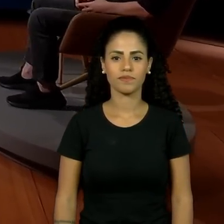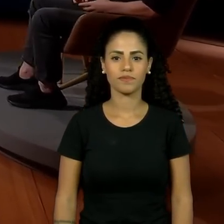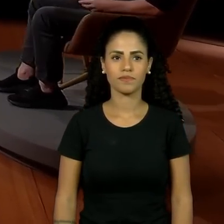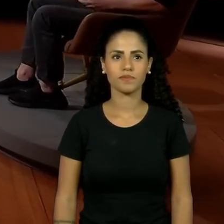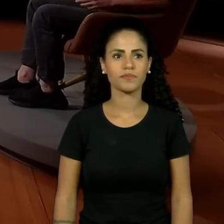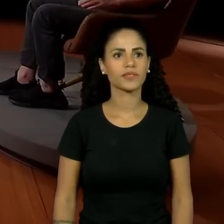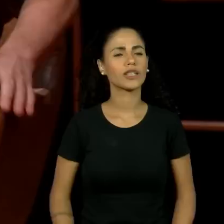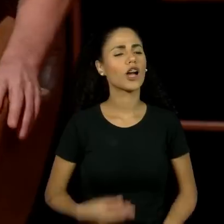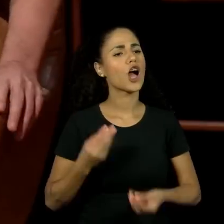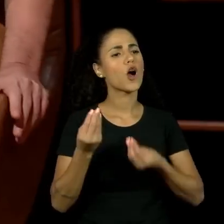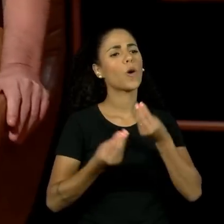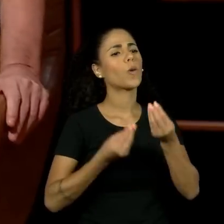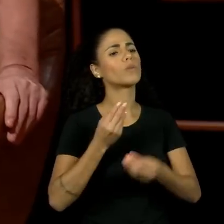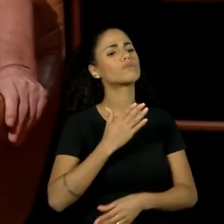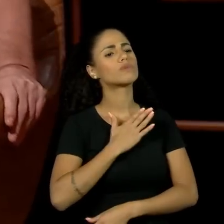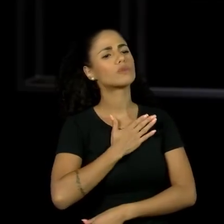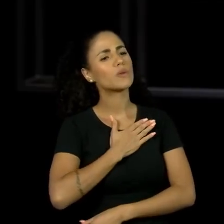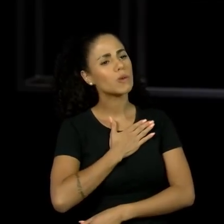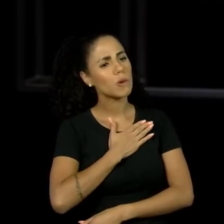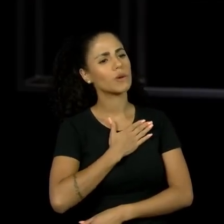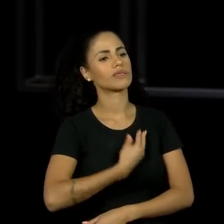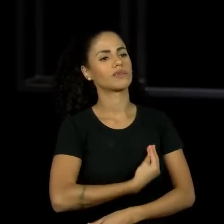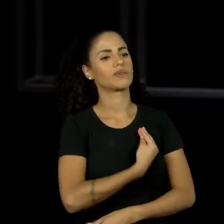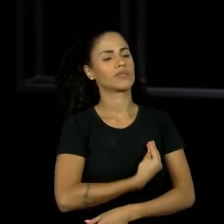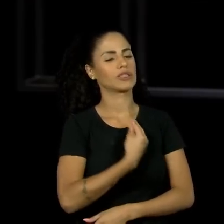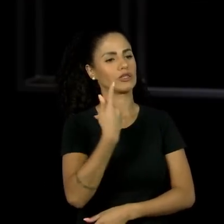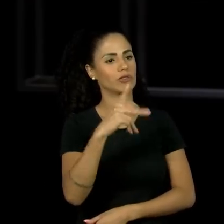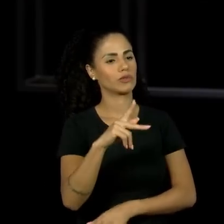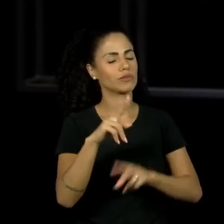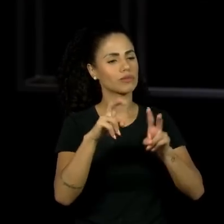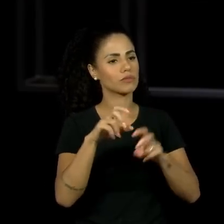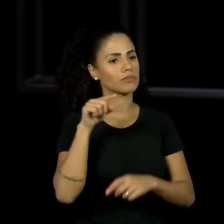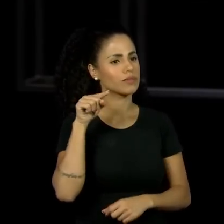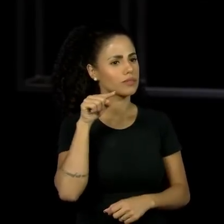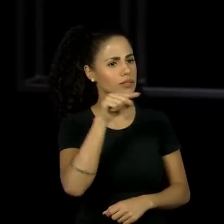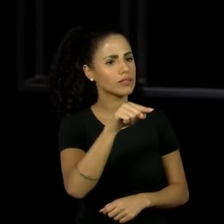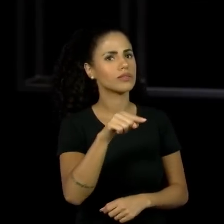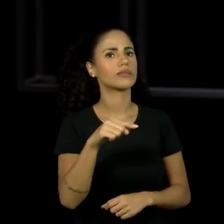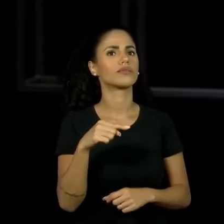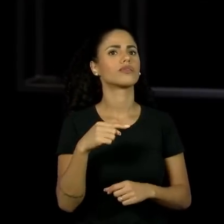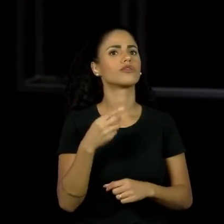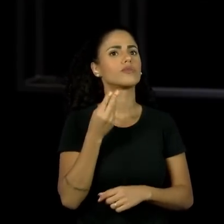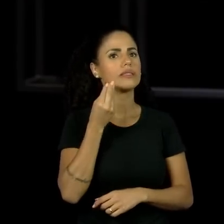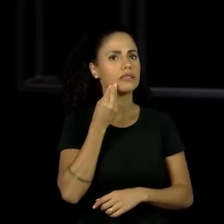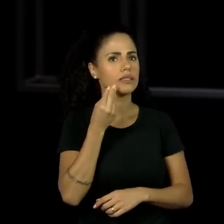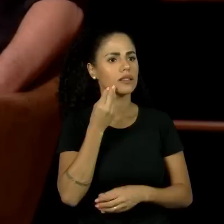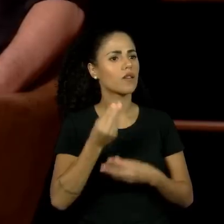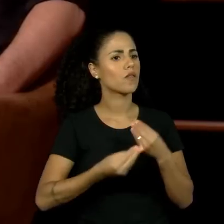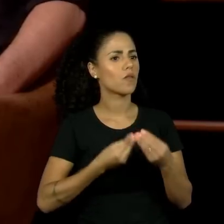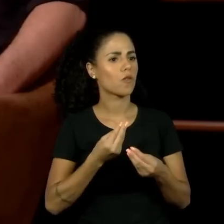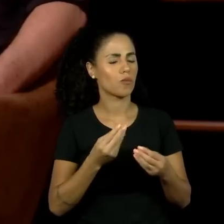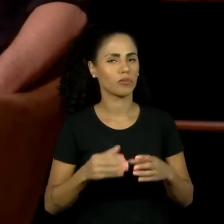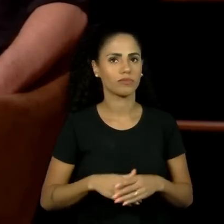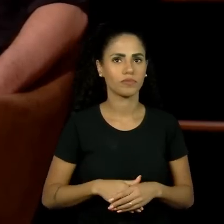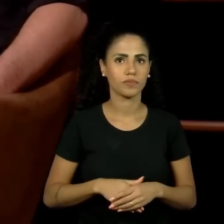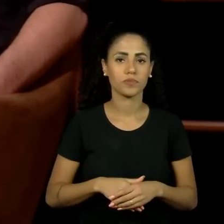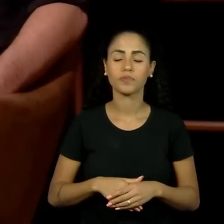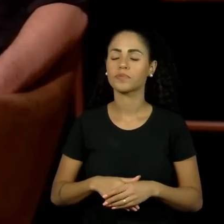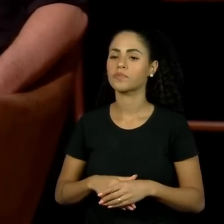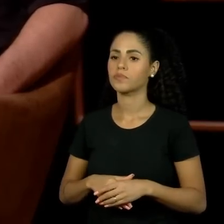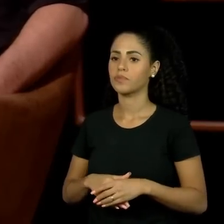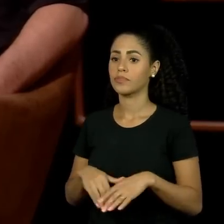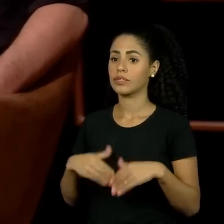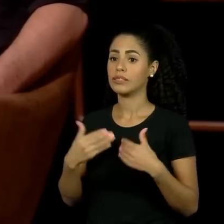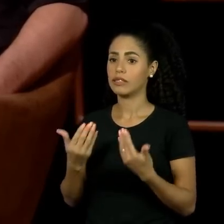Como é que surgiu essa paixão na sua vida, em especial com a encáustica? Então,